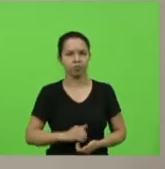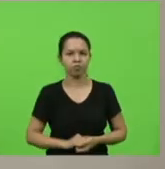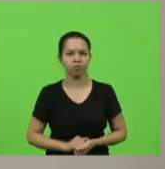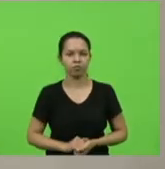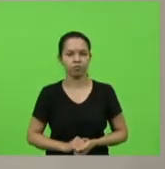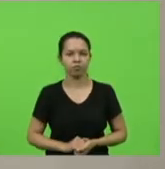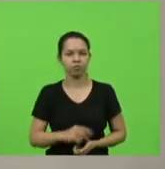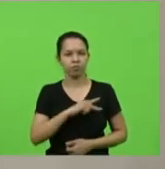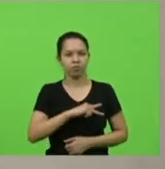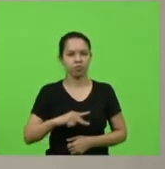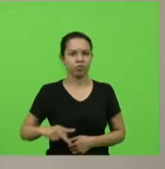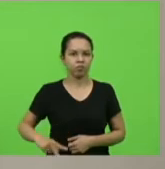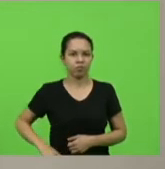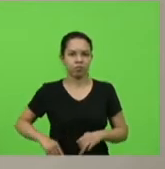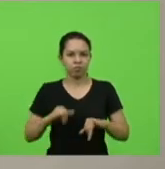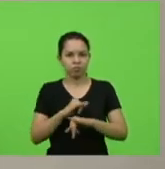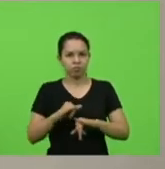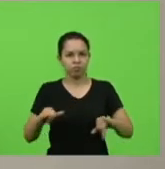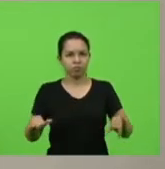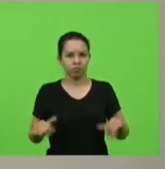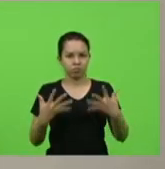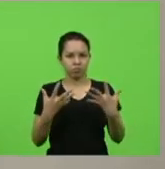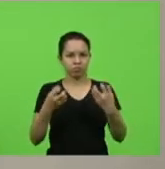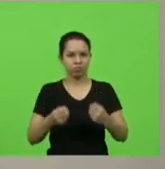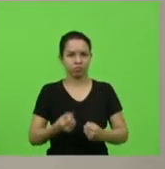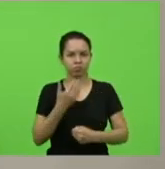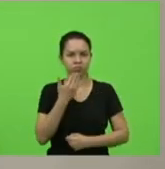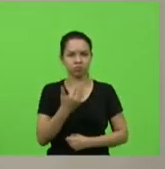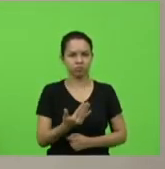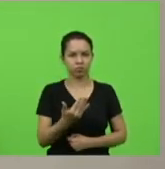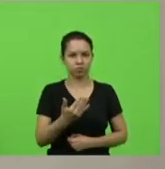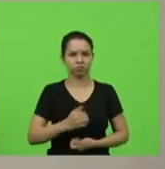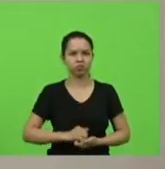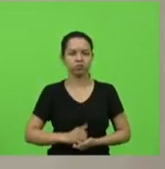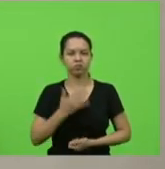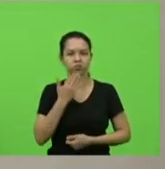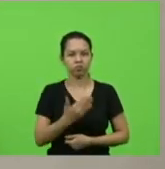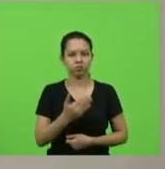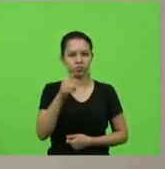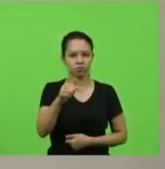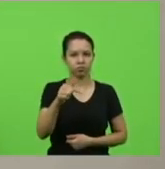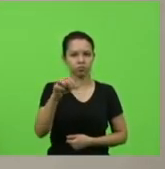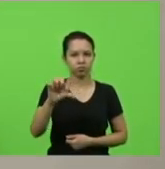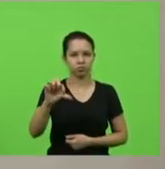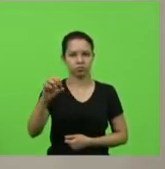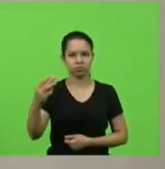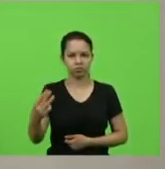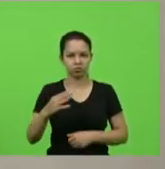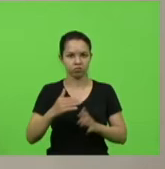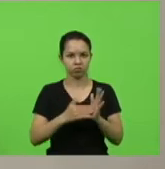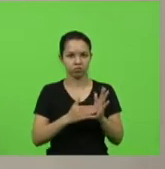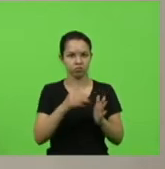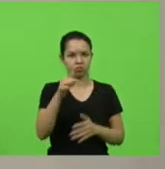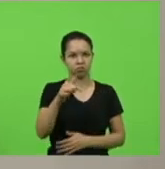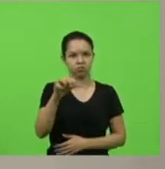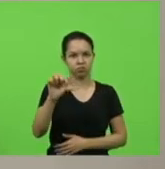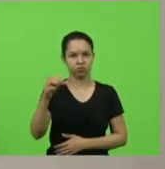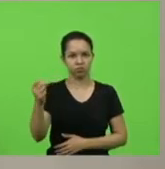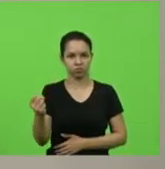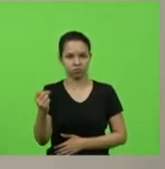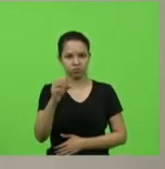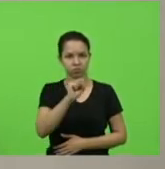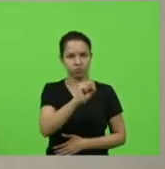Esta presidência que comunica que defere os seguintes requerimentos: requerimento 793 a 798, 801